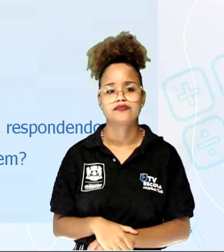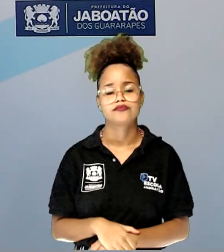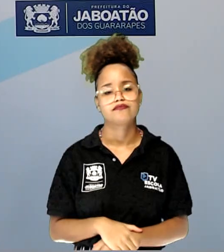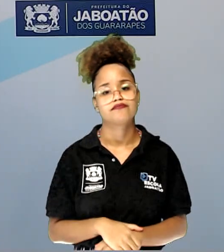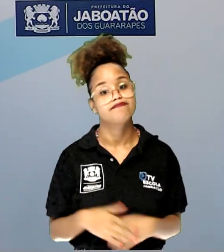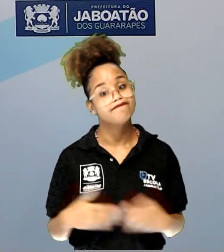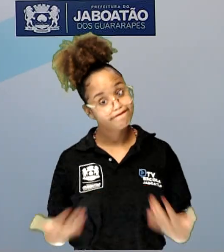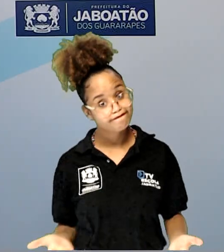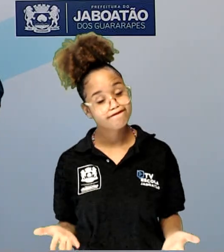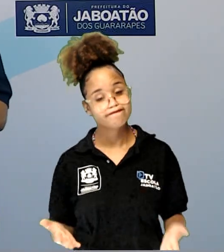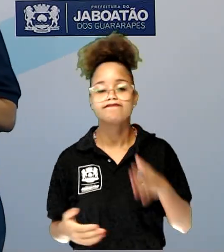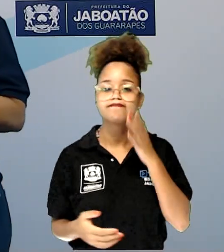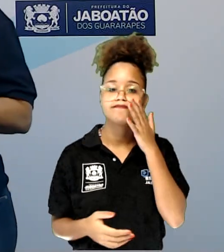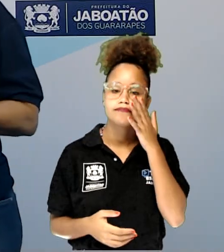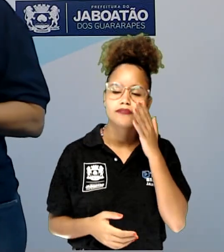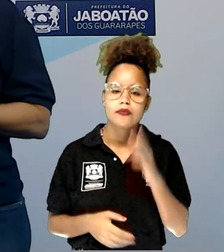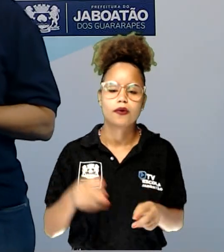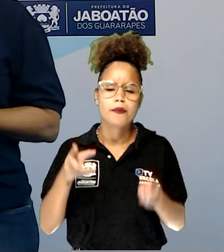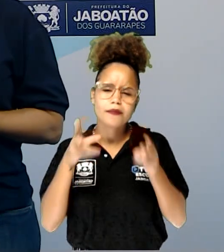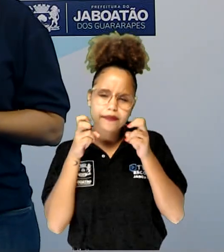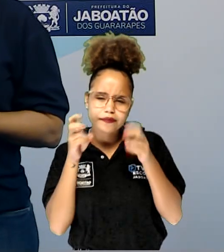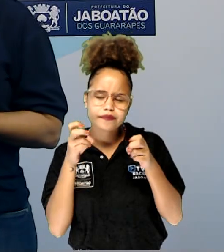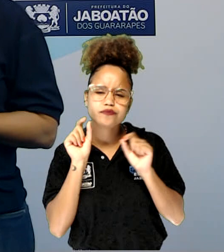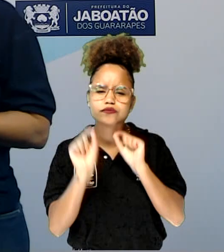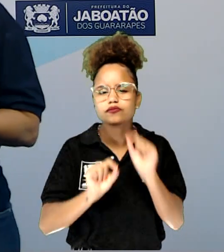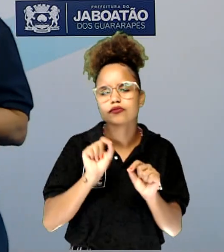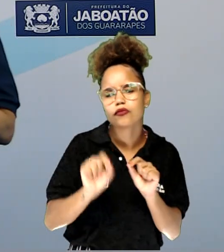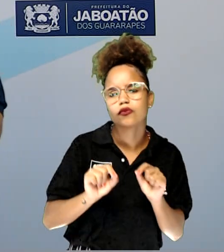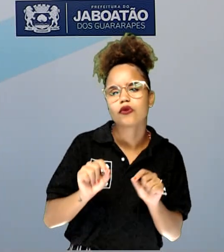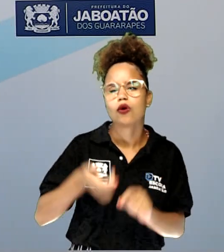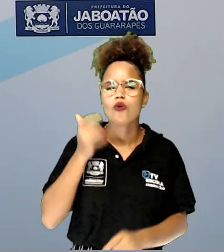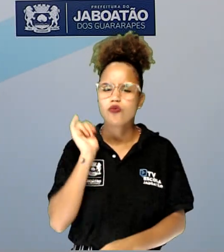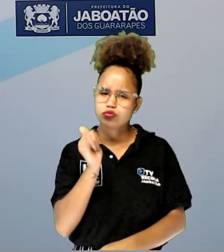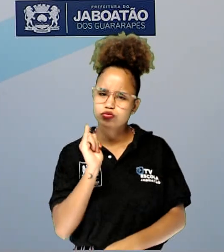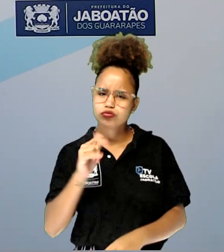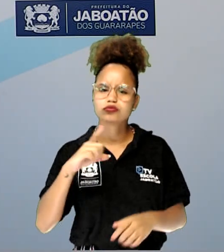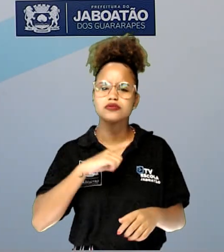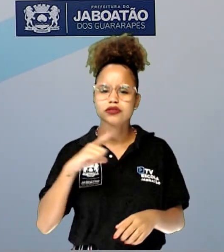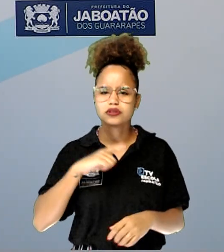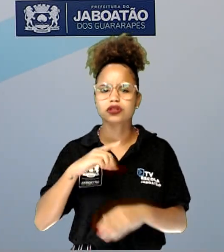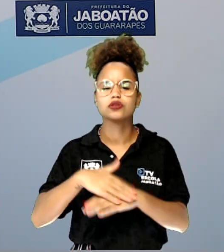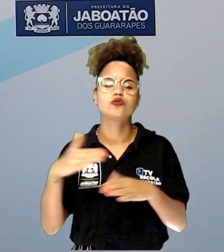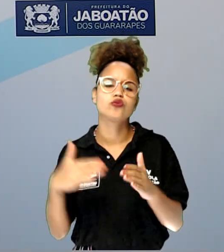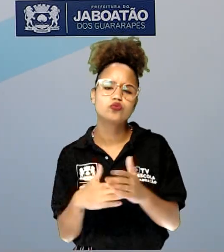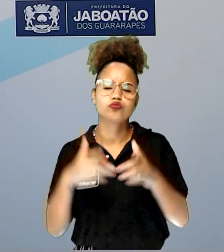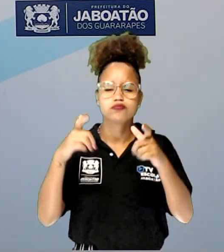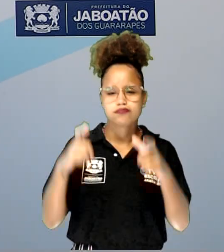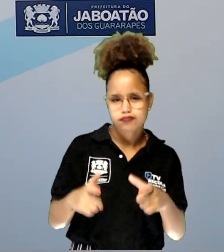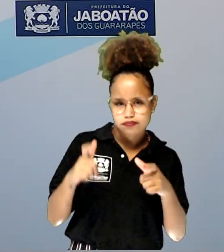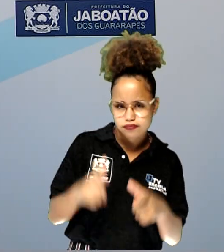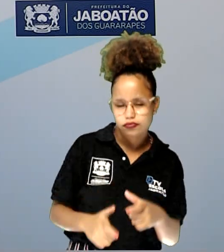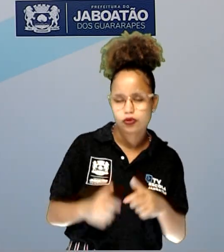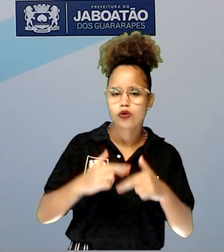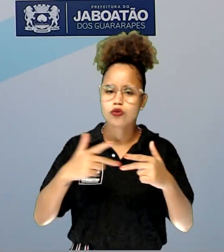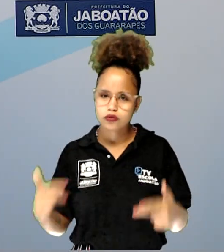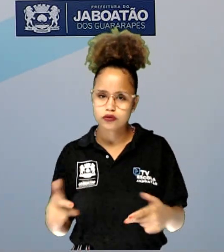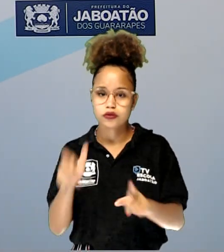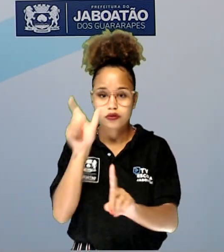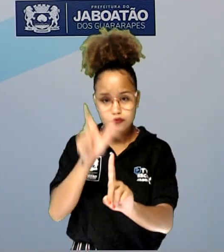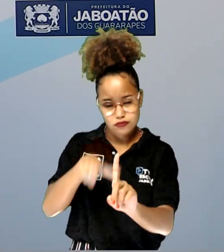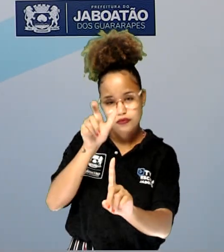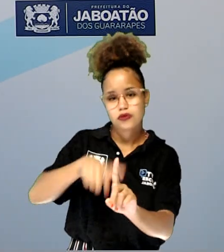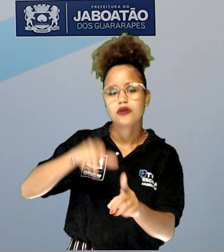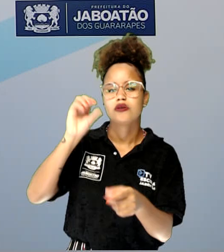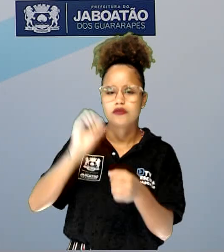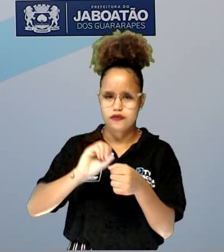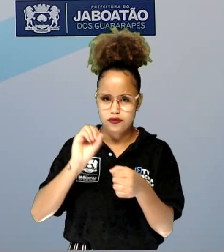Bom, gente, percebo que o conto ele tem toda a questão do ambiente, as ações da personagem, no caso,